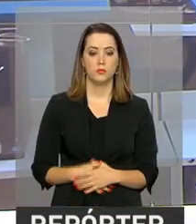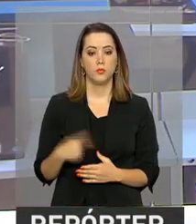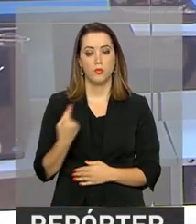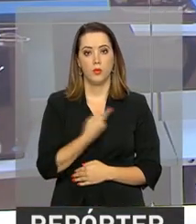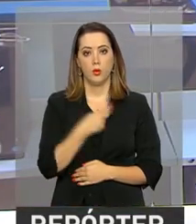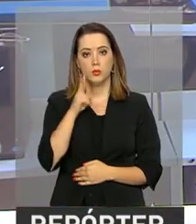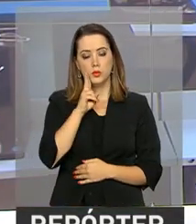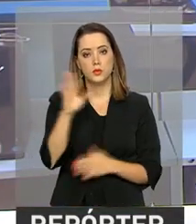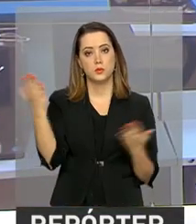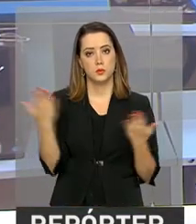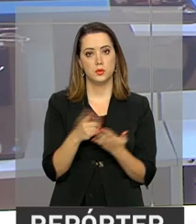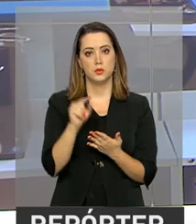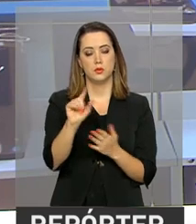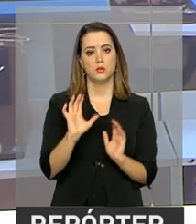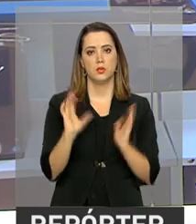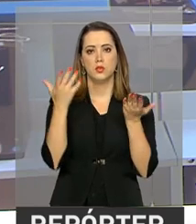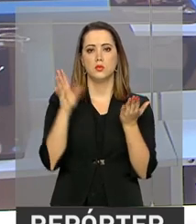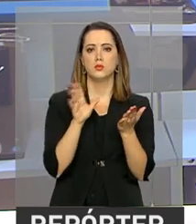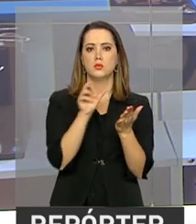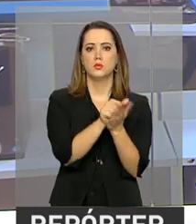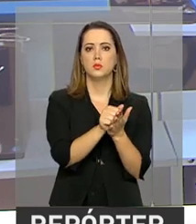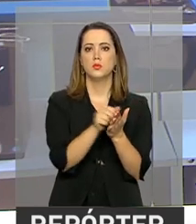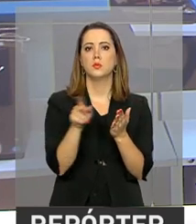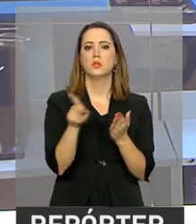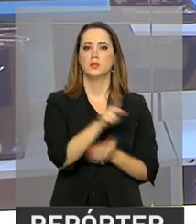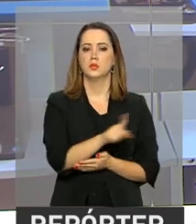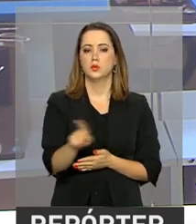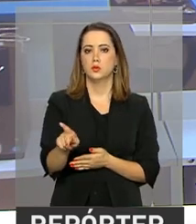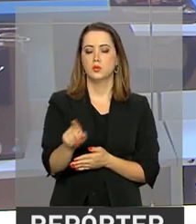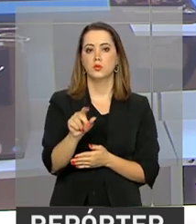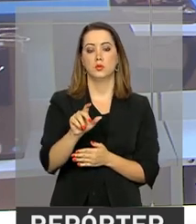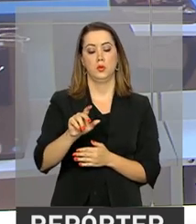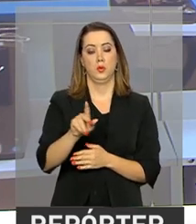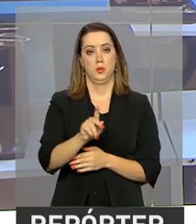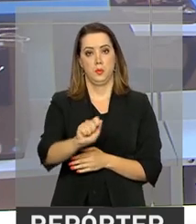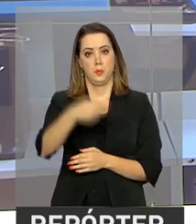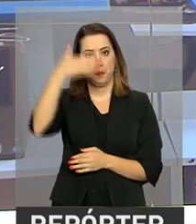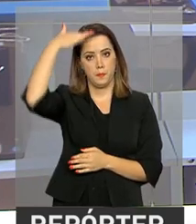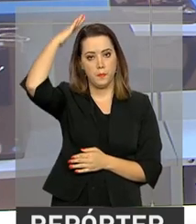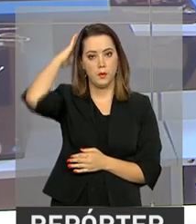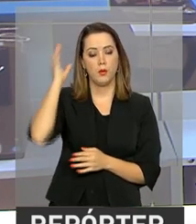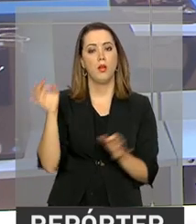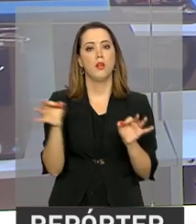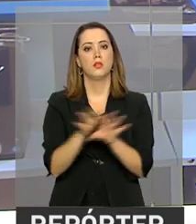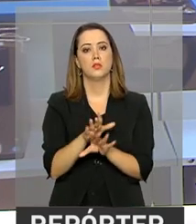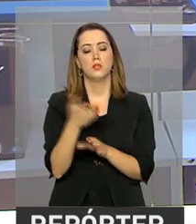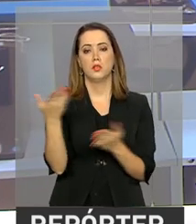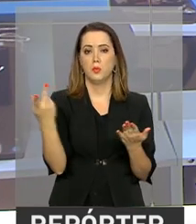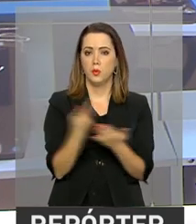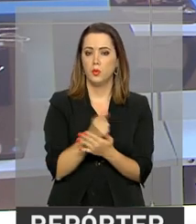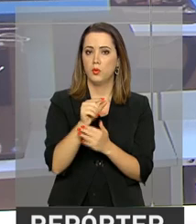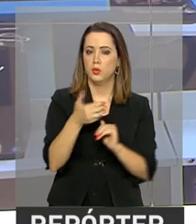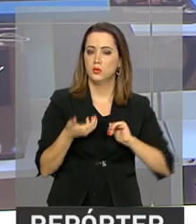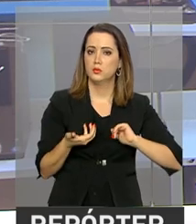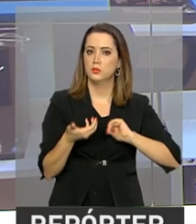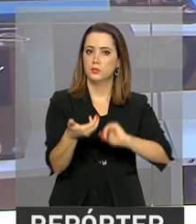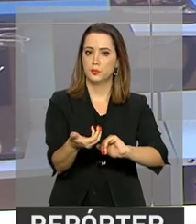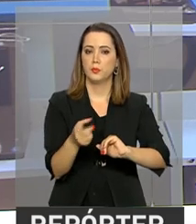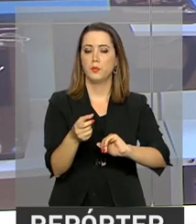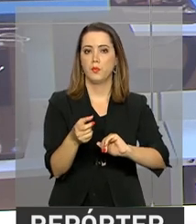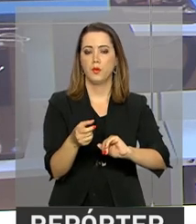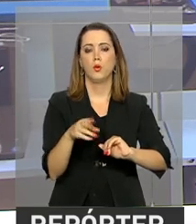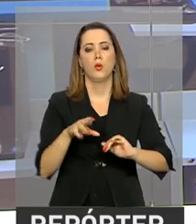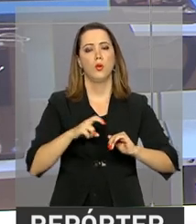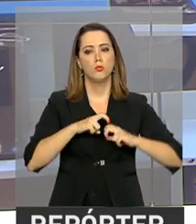Nós acompanhamos ao vivo a cerimônia de posse do presidente Michel Temer, que acabou de acontecer no Congresso Nacional,